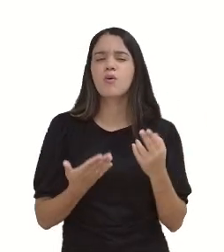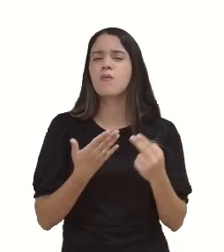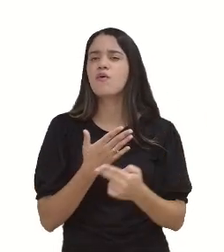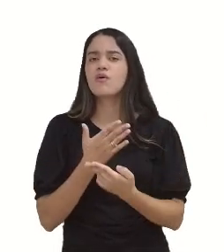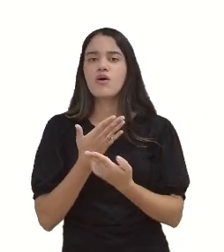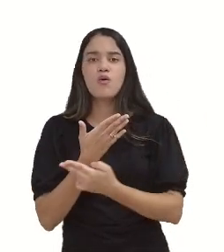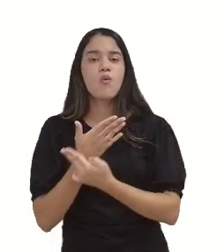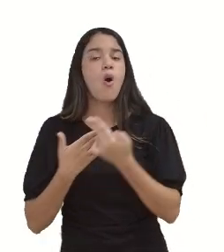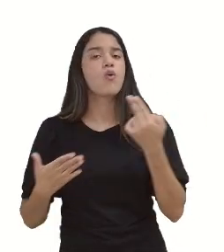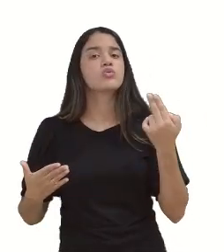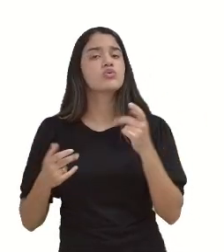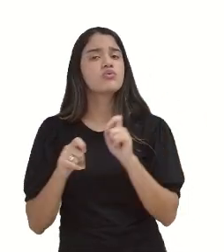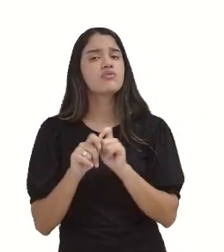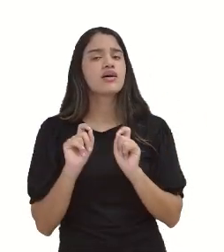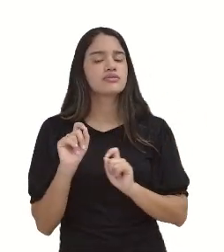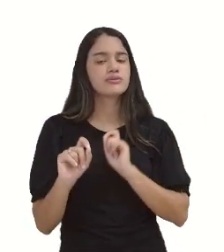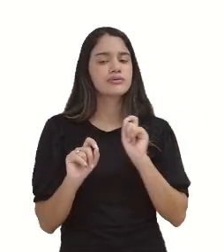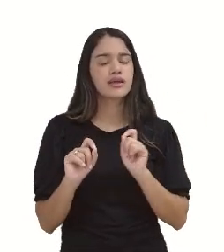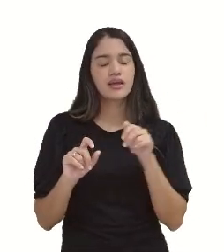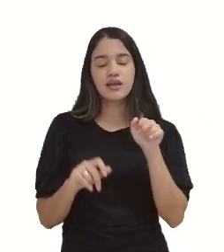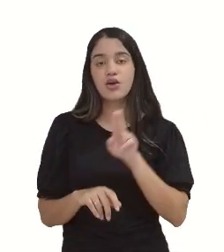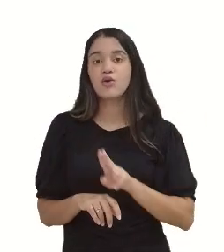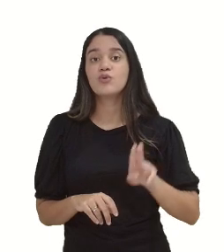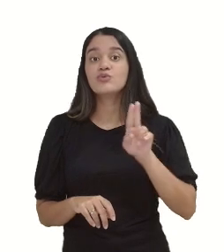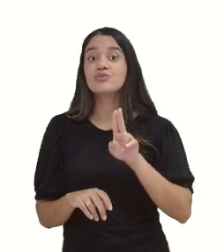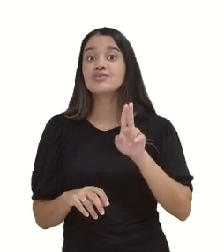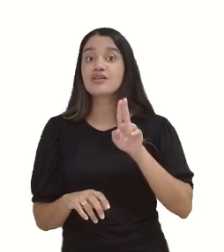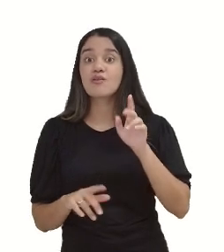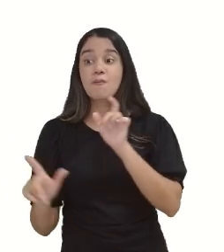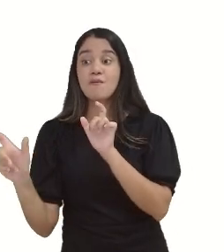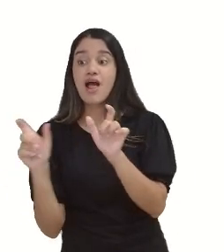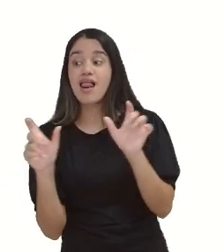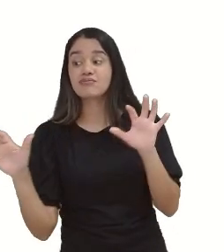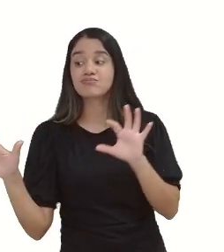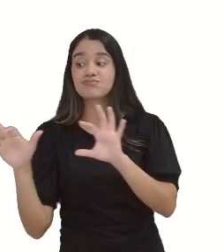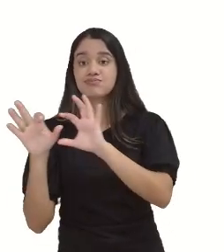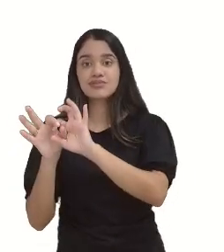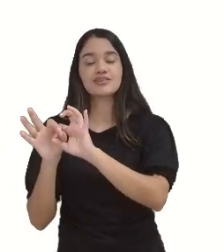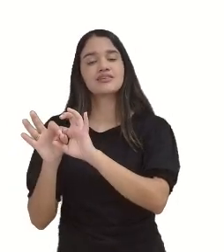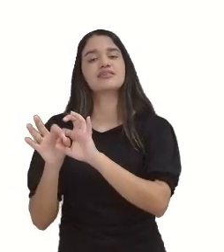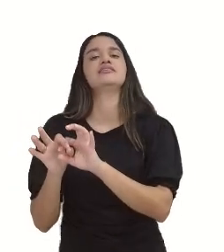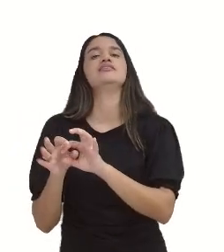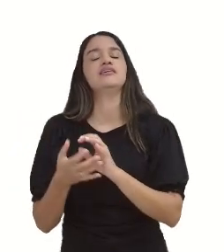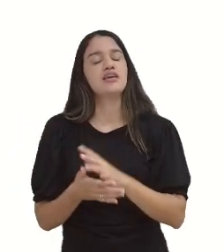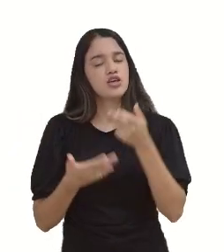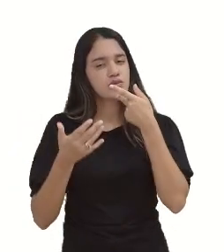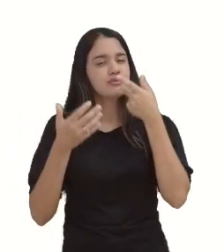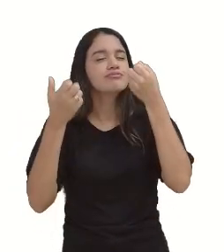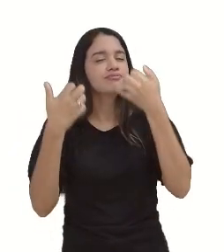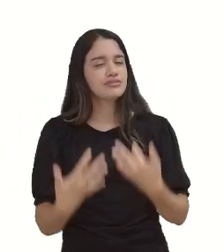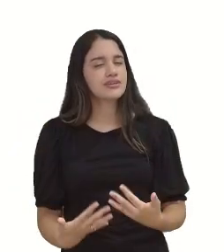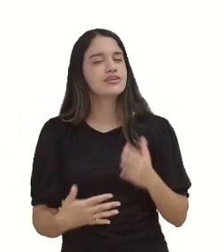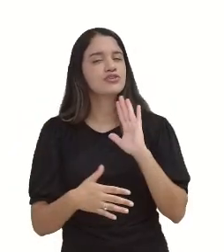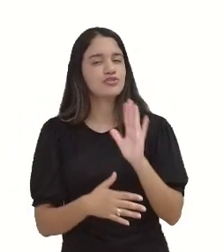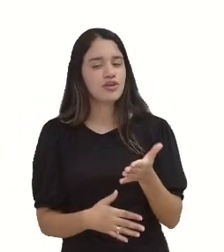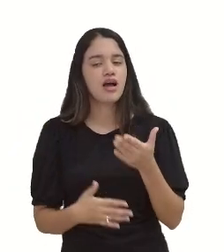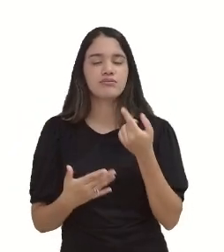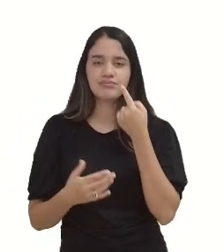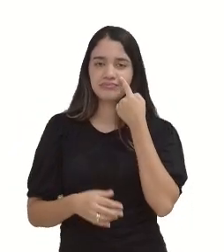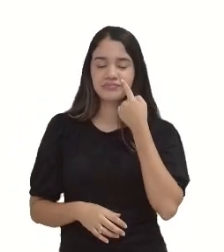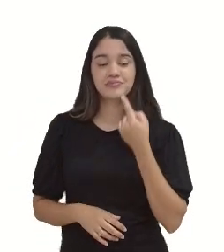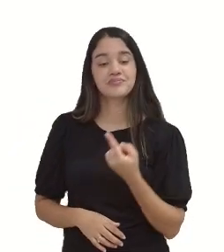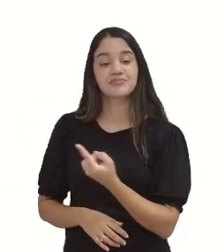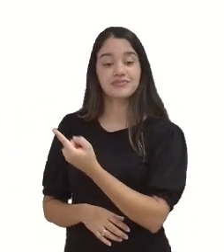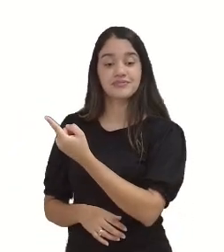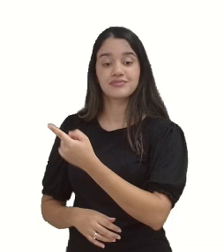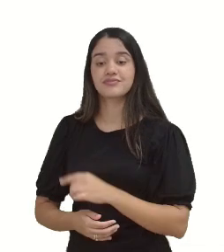num texto? Usando palavras que ligam uma ideia à outra. As conjunções, como eu falei, mas, porque, embora, então,